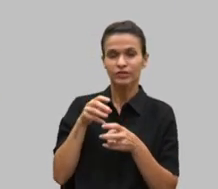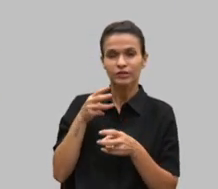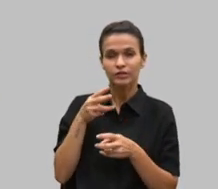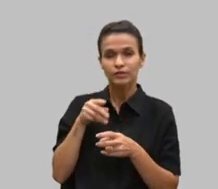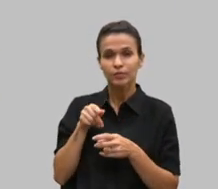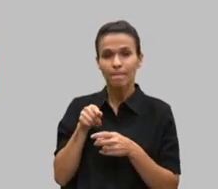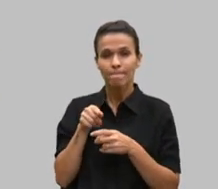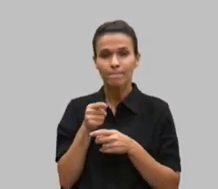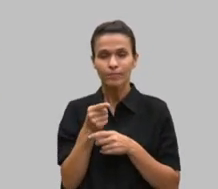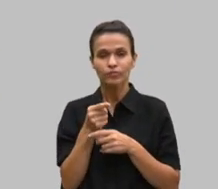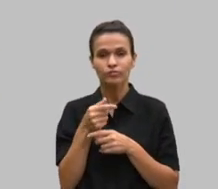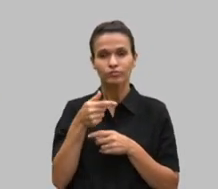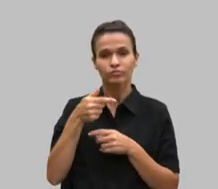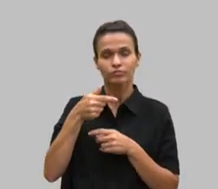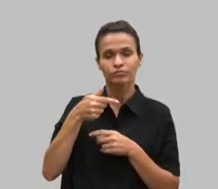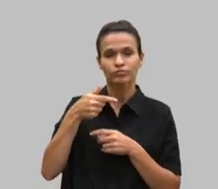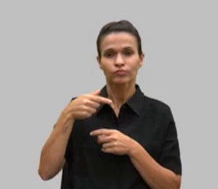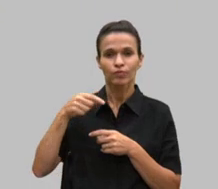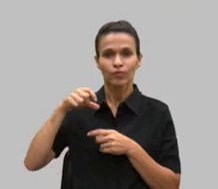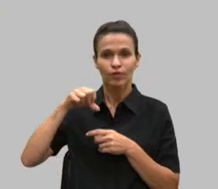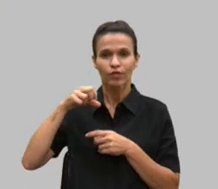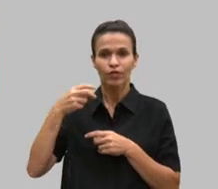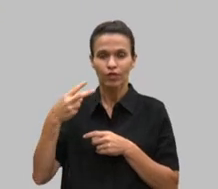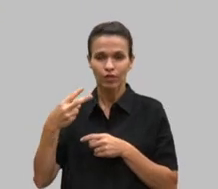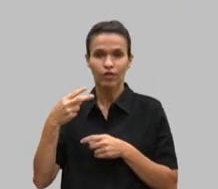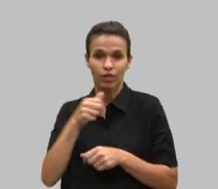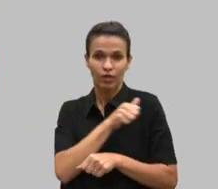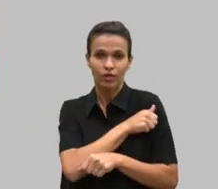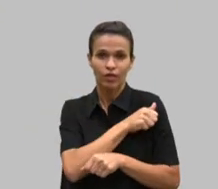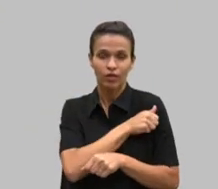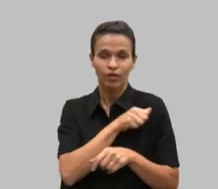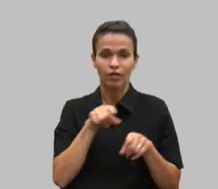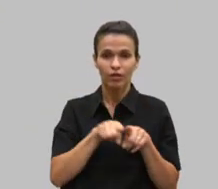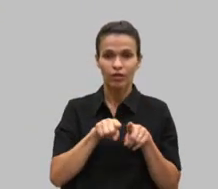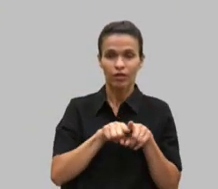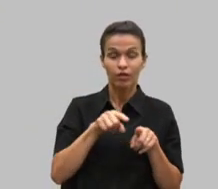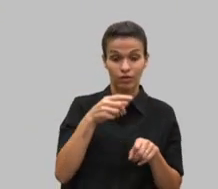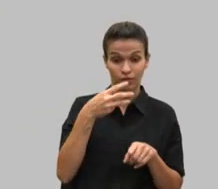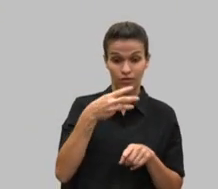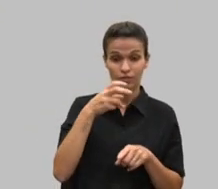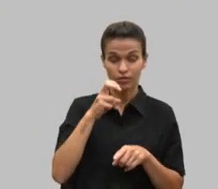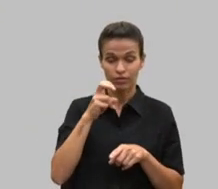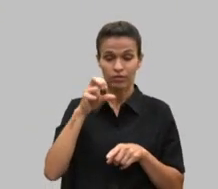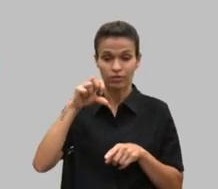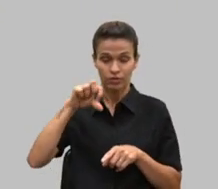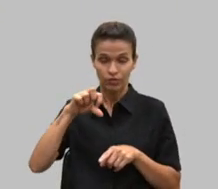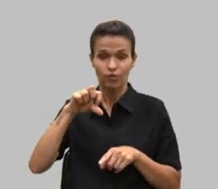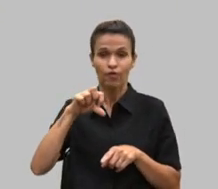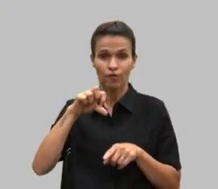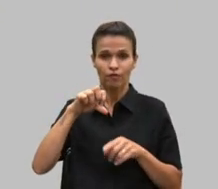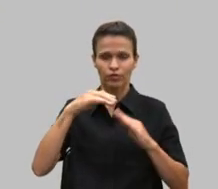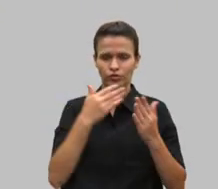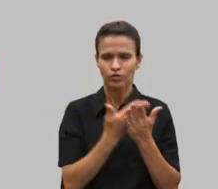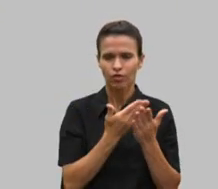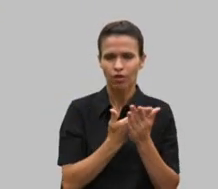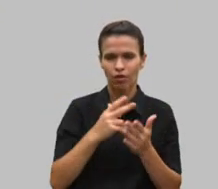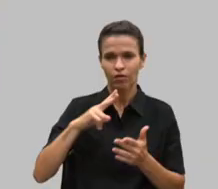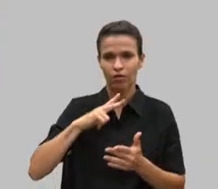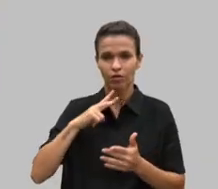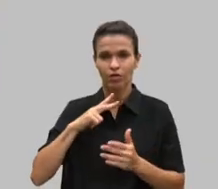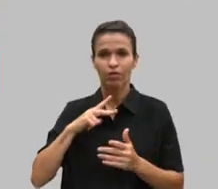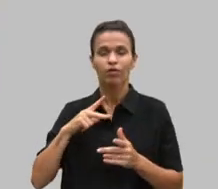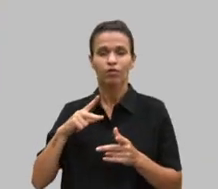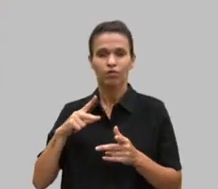estudantes de 359 359 escolas públicas e privadas e com a parceria de